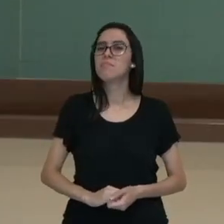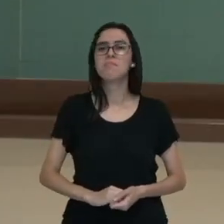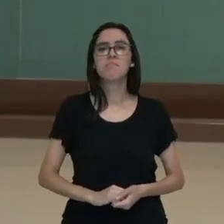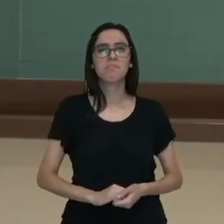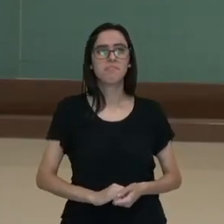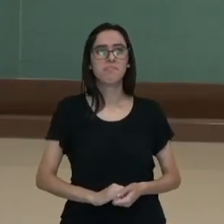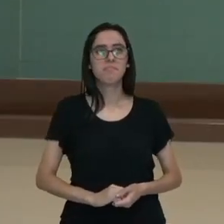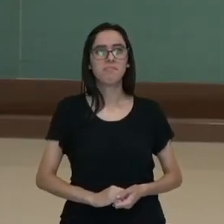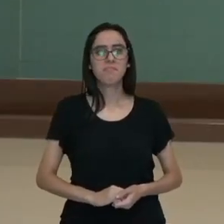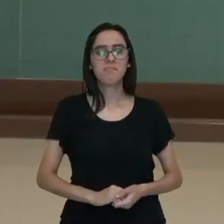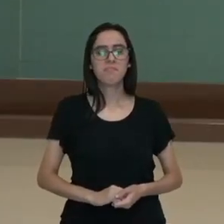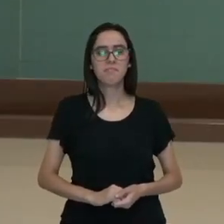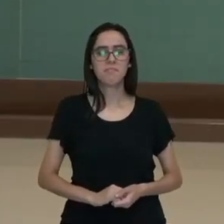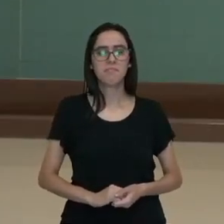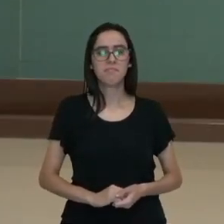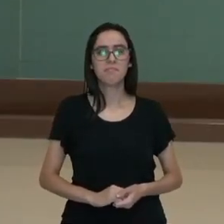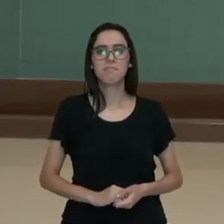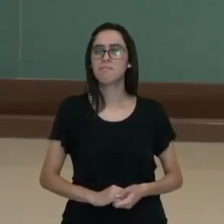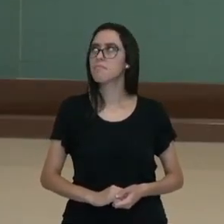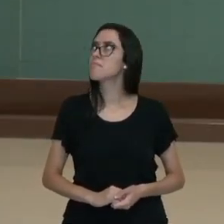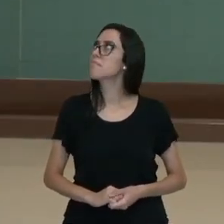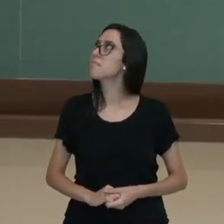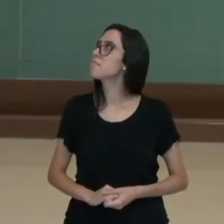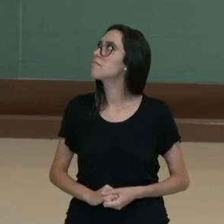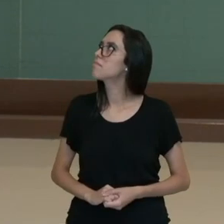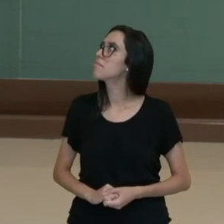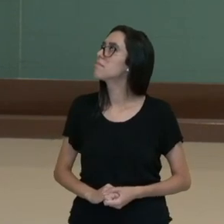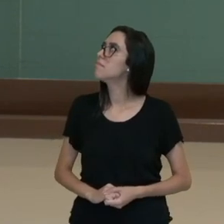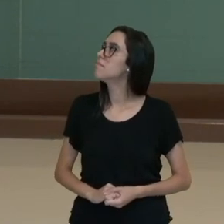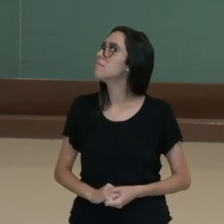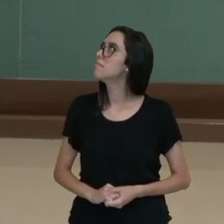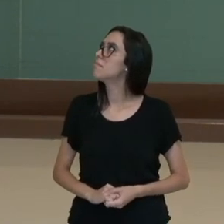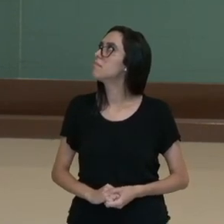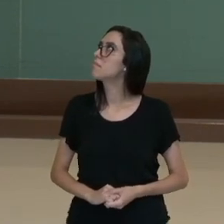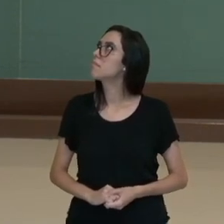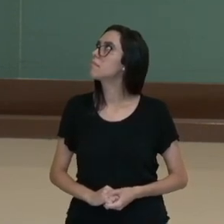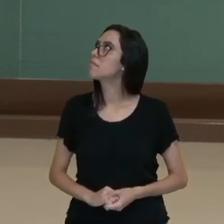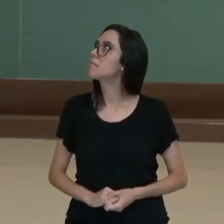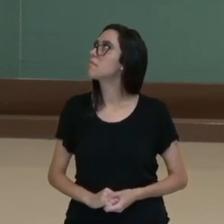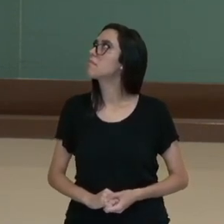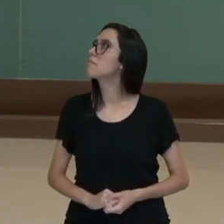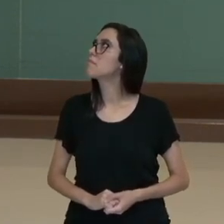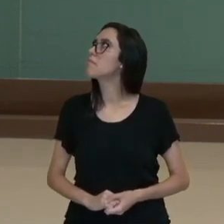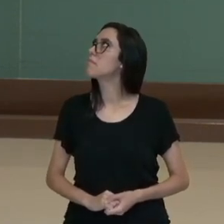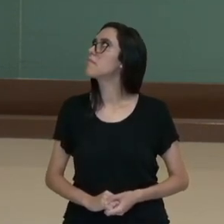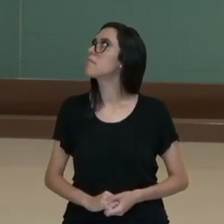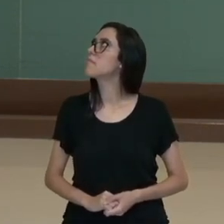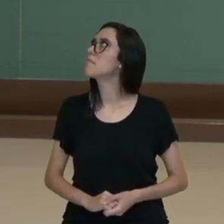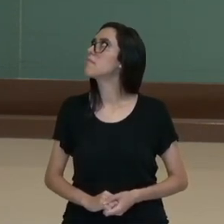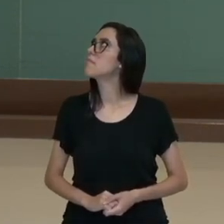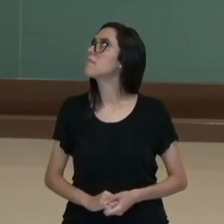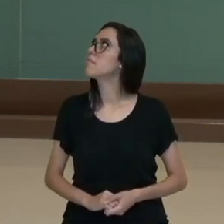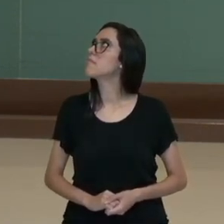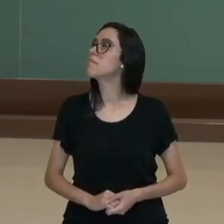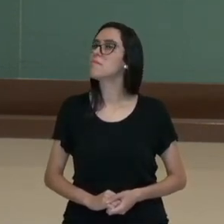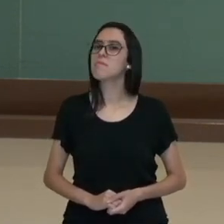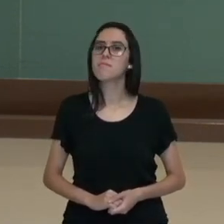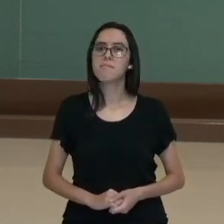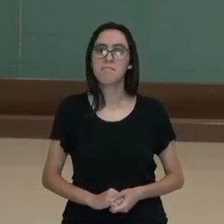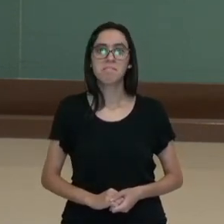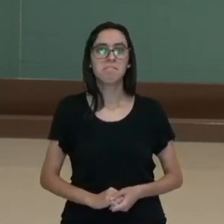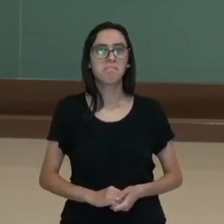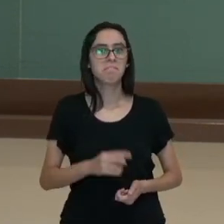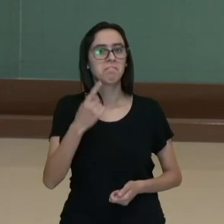Felicidade não é fazer o que uno quiere, sino querer o que uno hace. Vamos